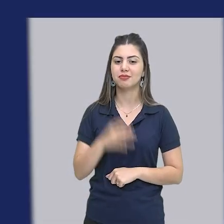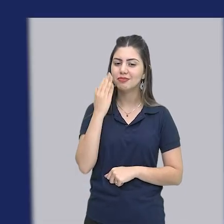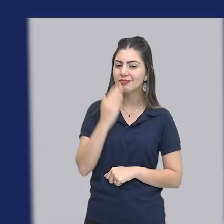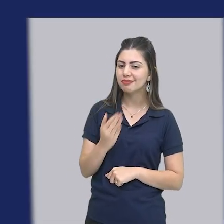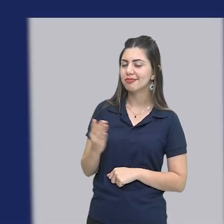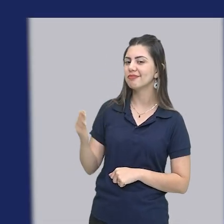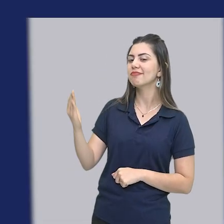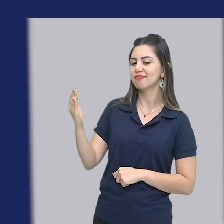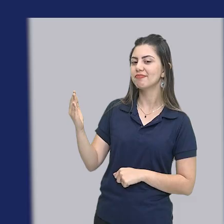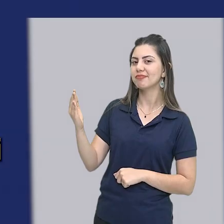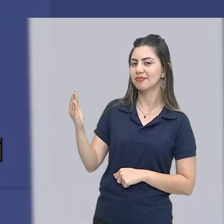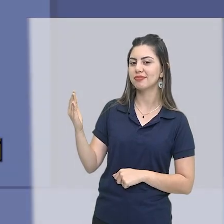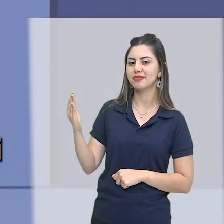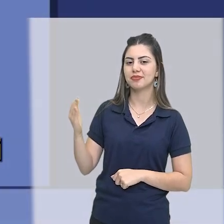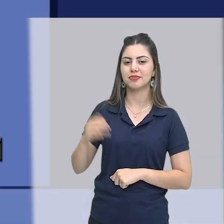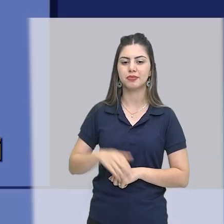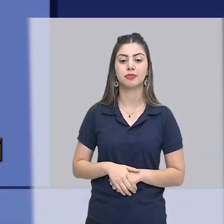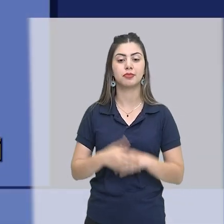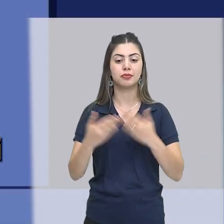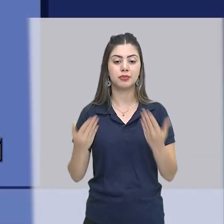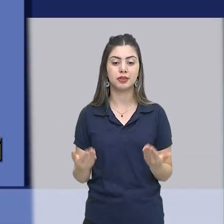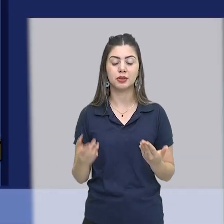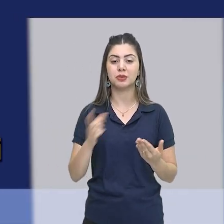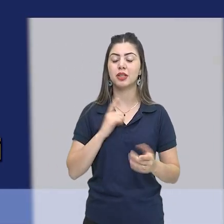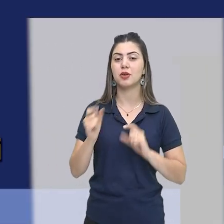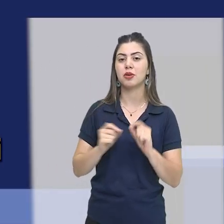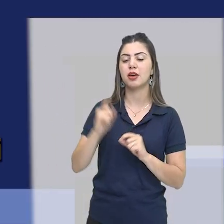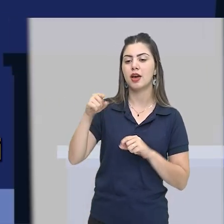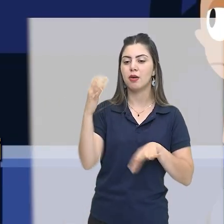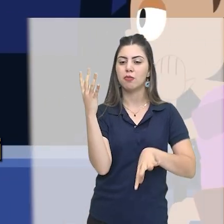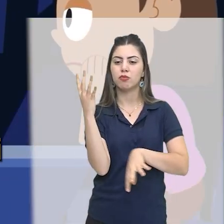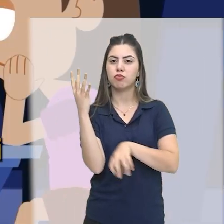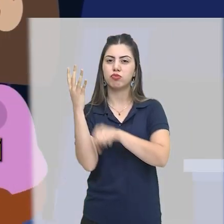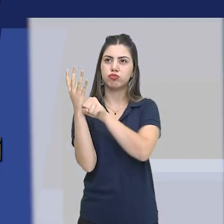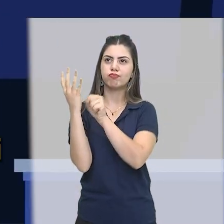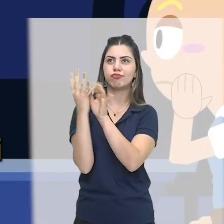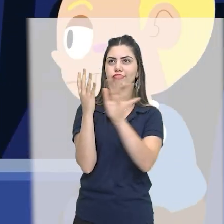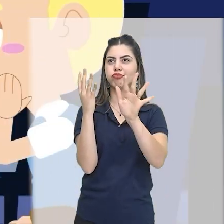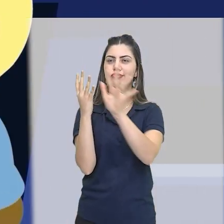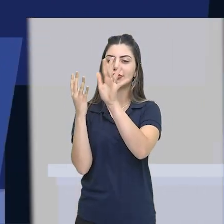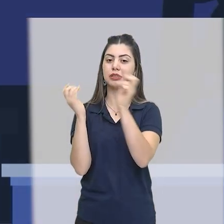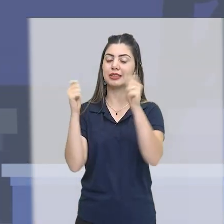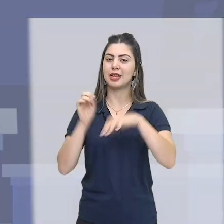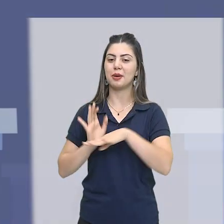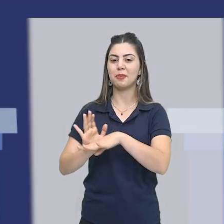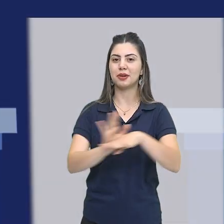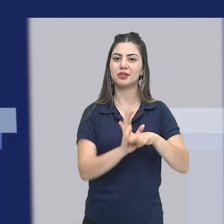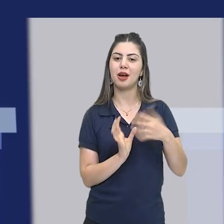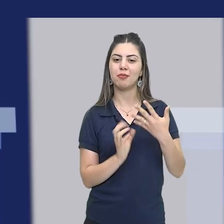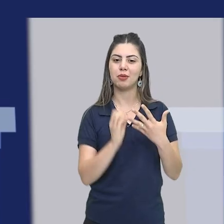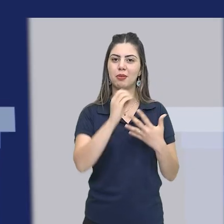Tistu e o Dedo Verde. E é assim que a fotossíntese contribui para a cadeia alimentar.